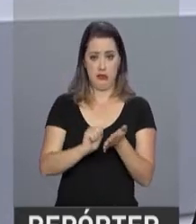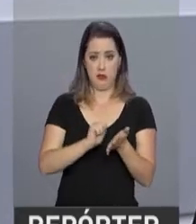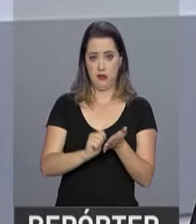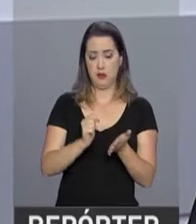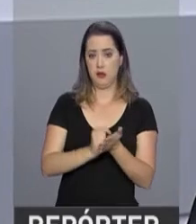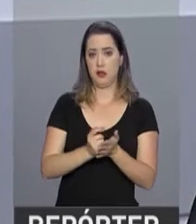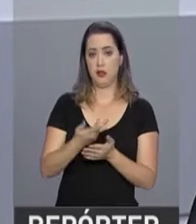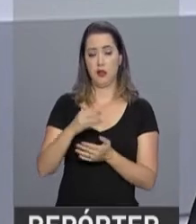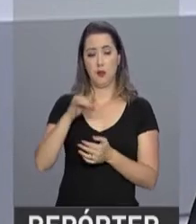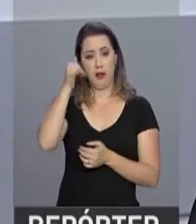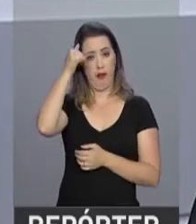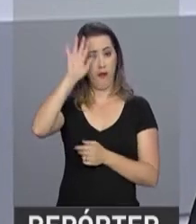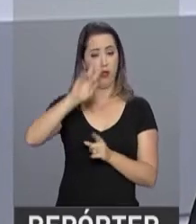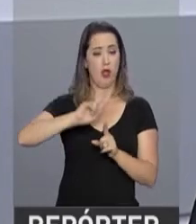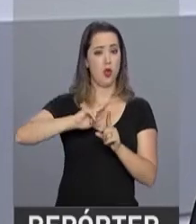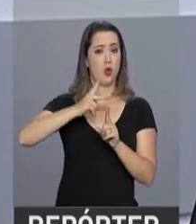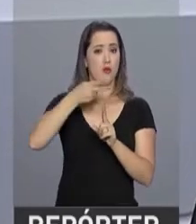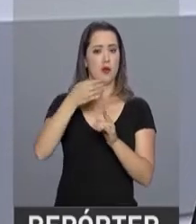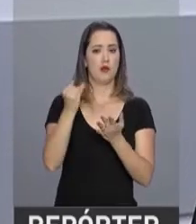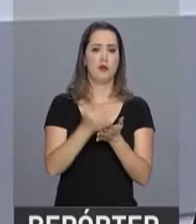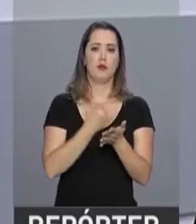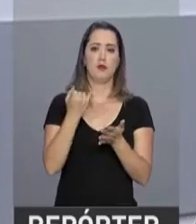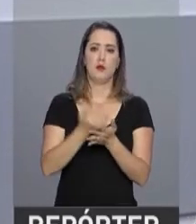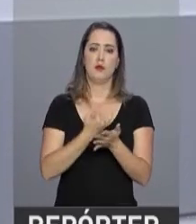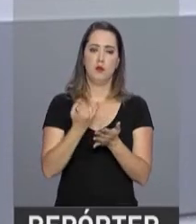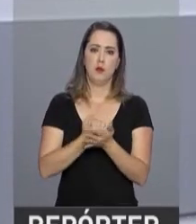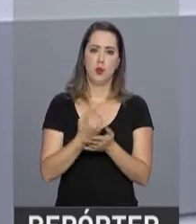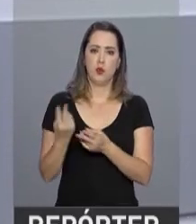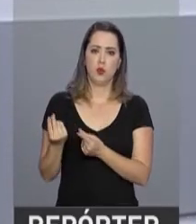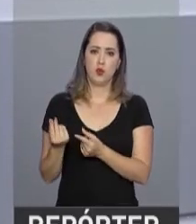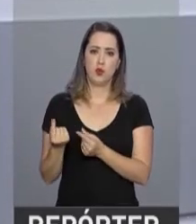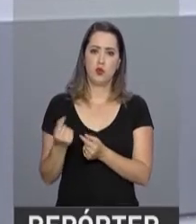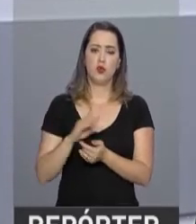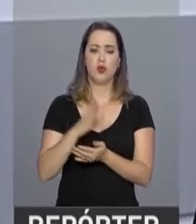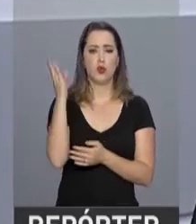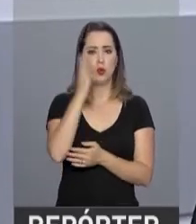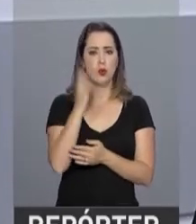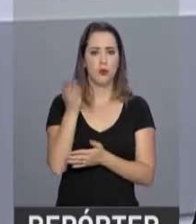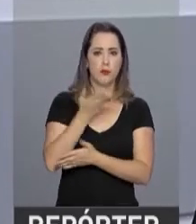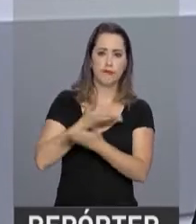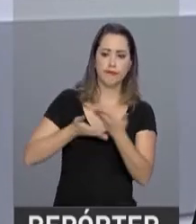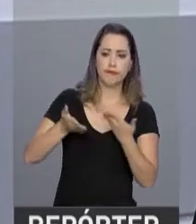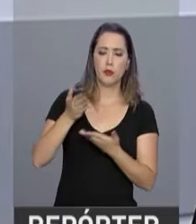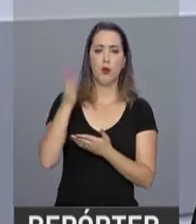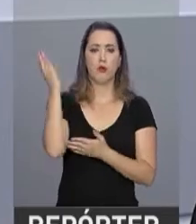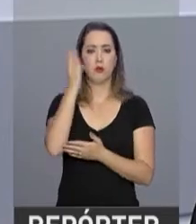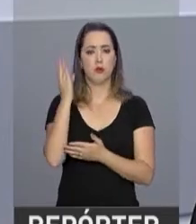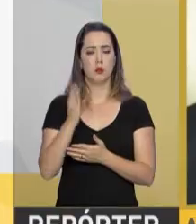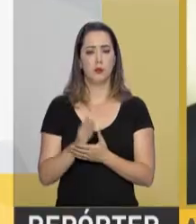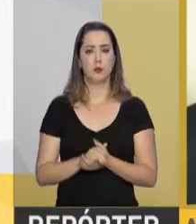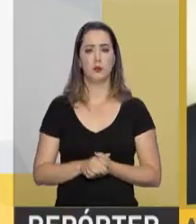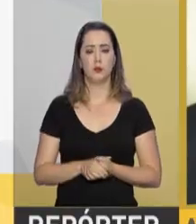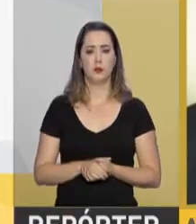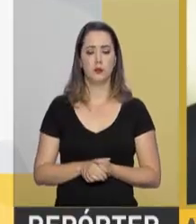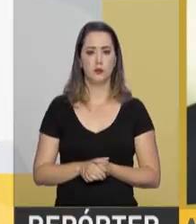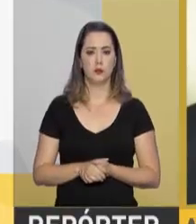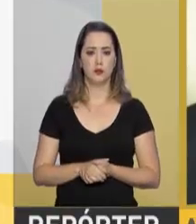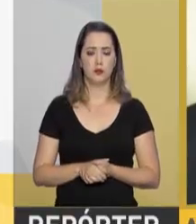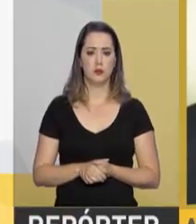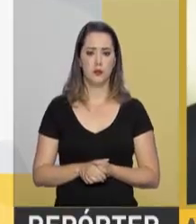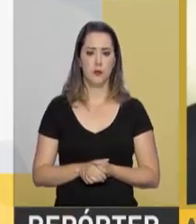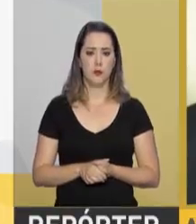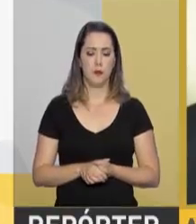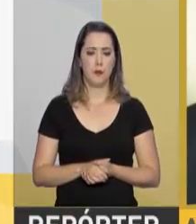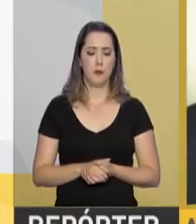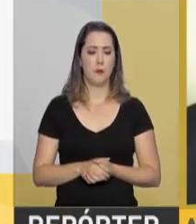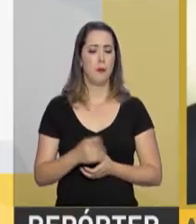a dupla tributação sobre investimentos de cingapura no brasil e do brasil em cingapura cingapura